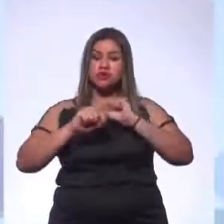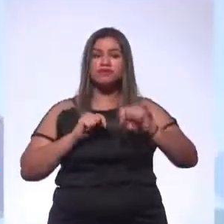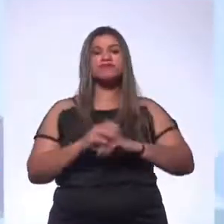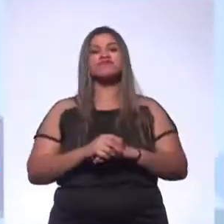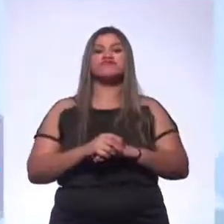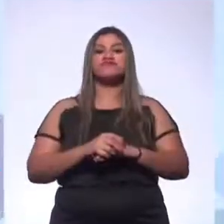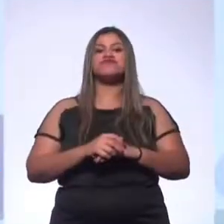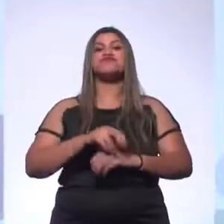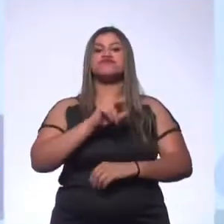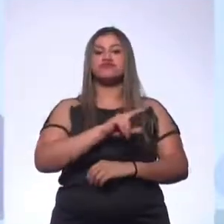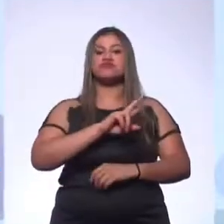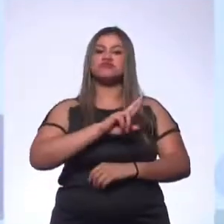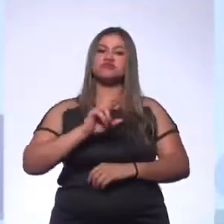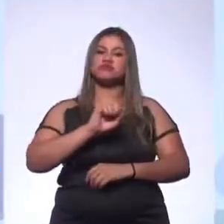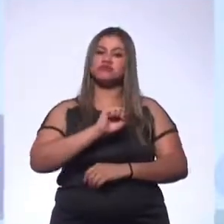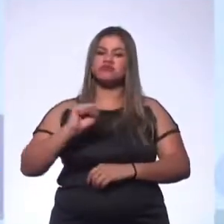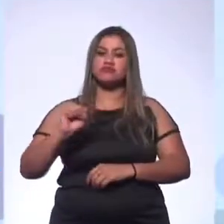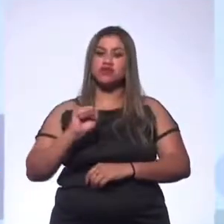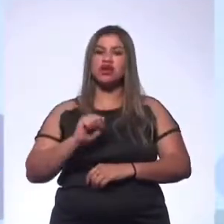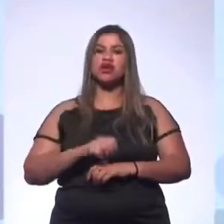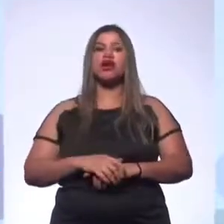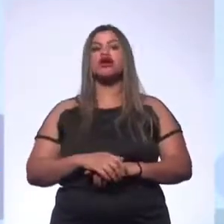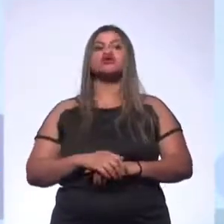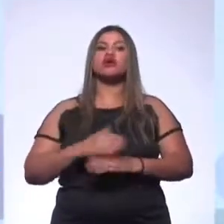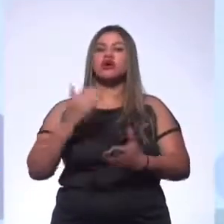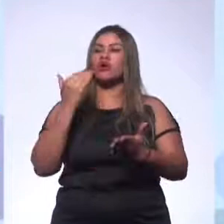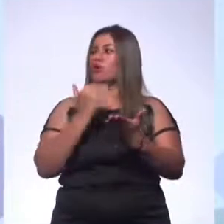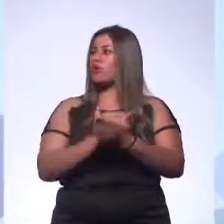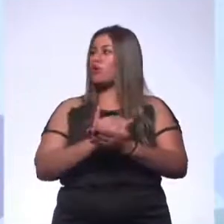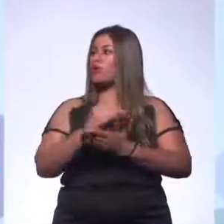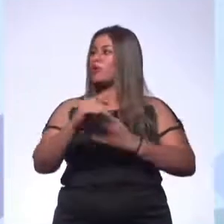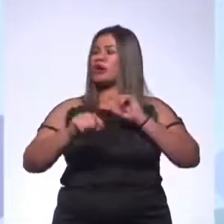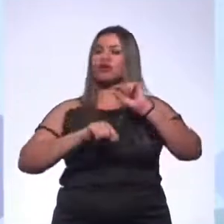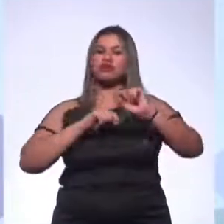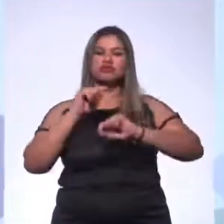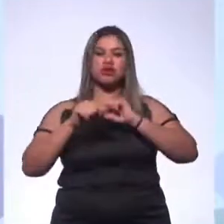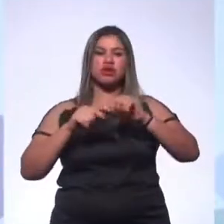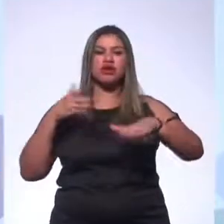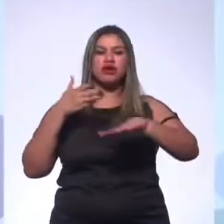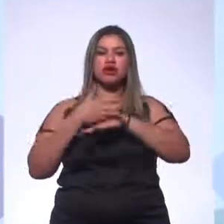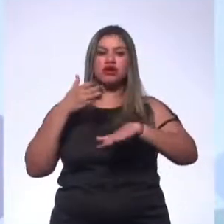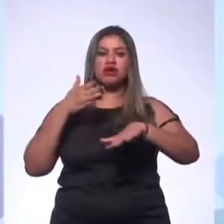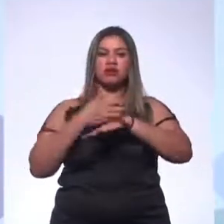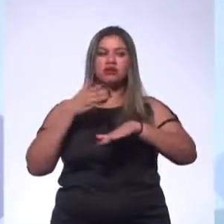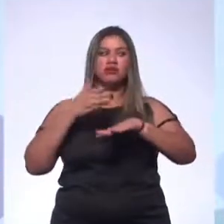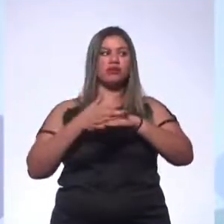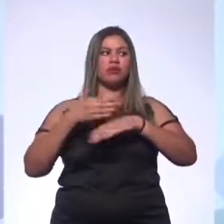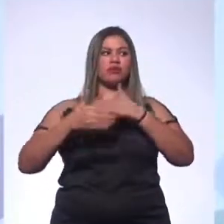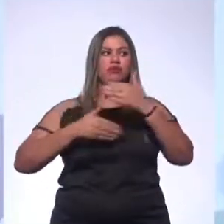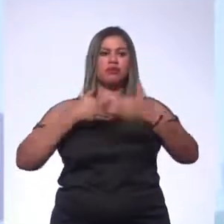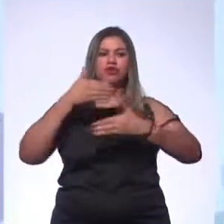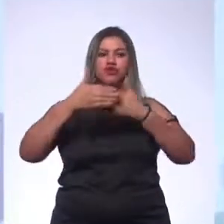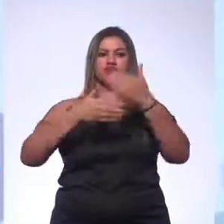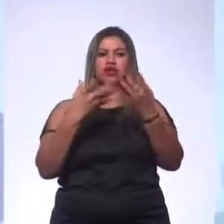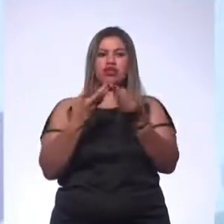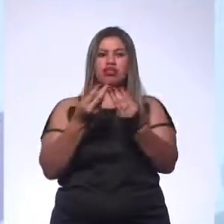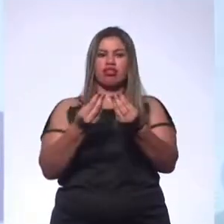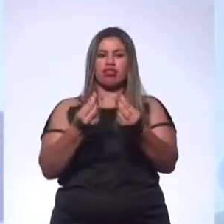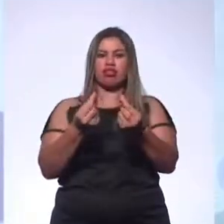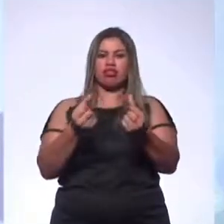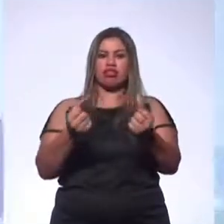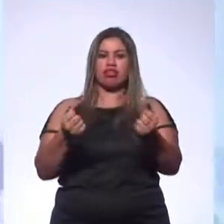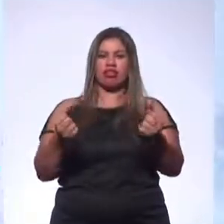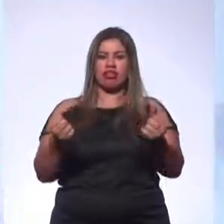União Soviética, a partir de agora, ela vai começar a adentrar num processo de desgaste da